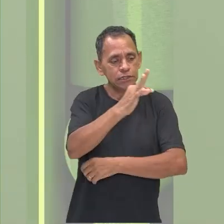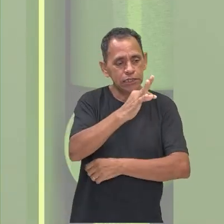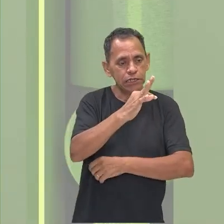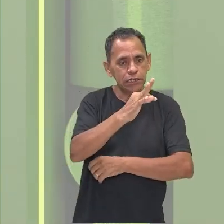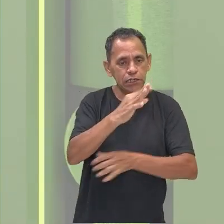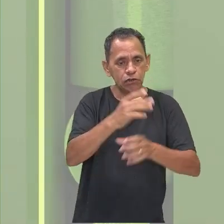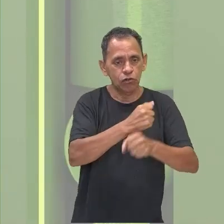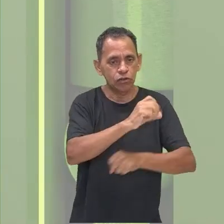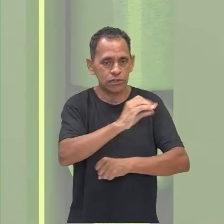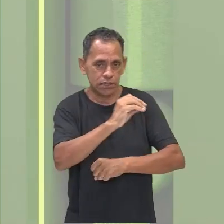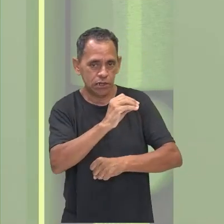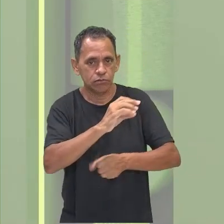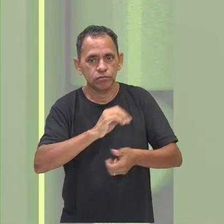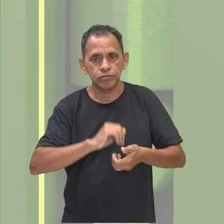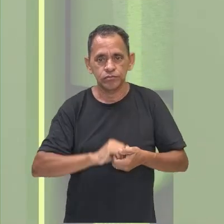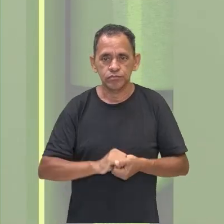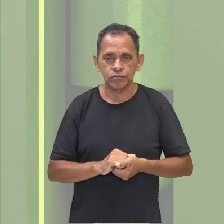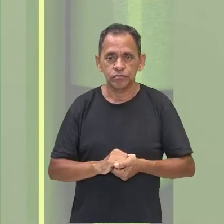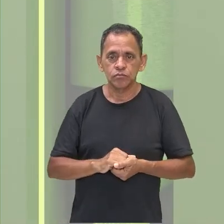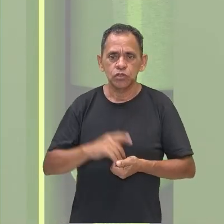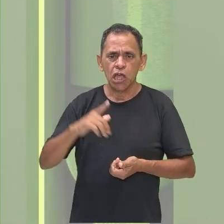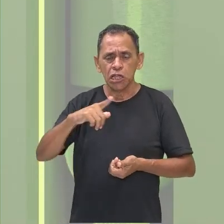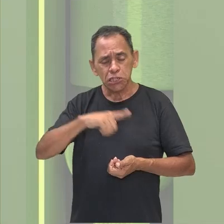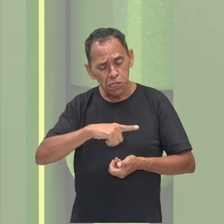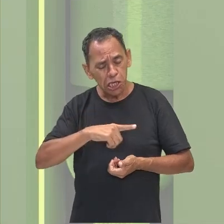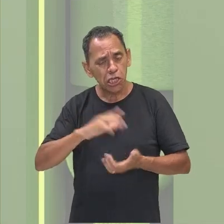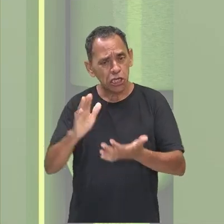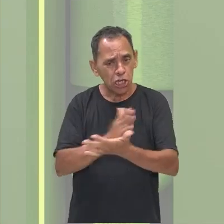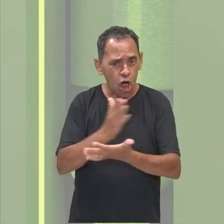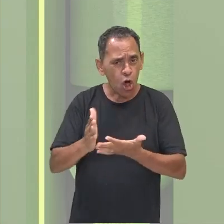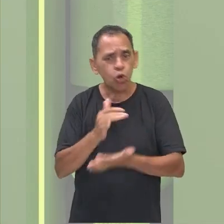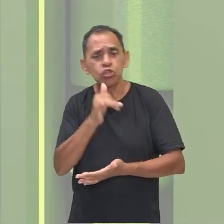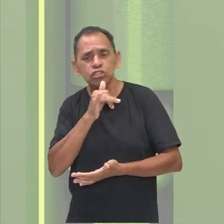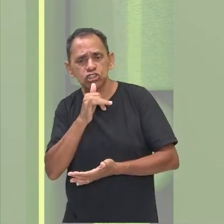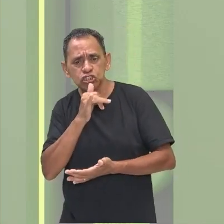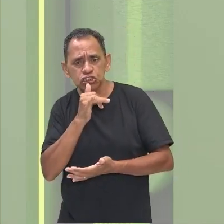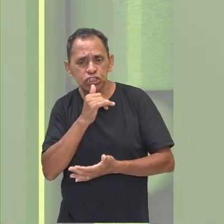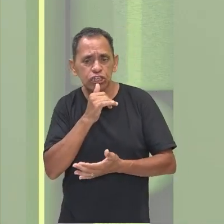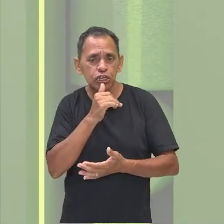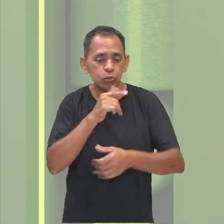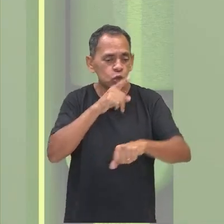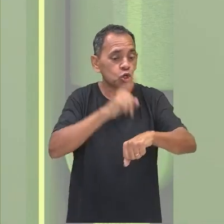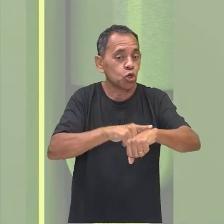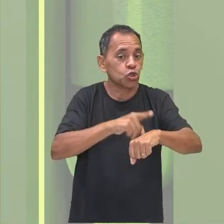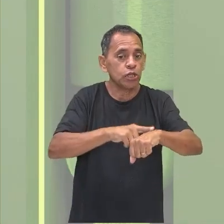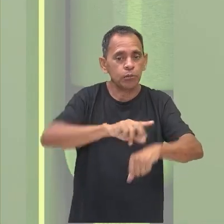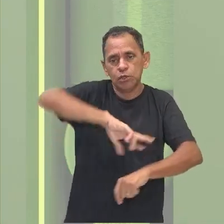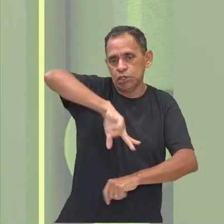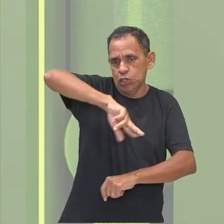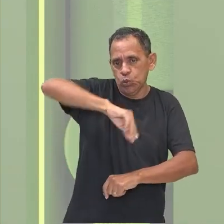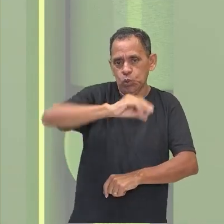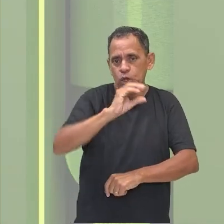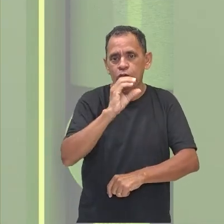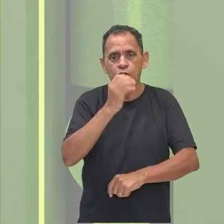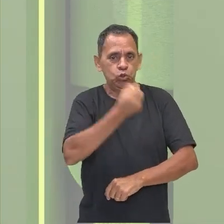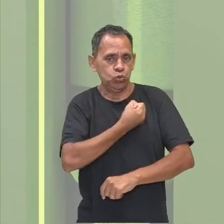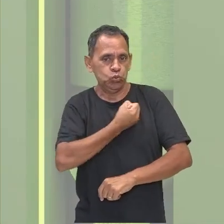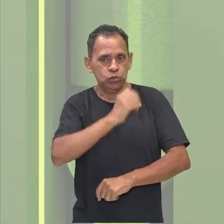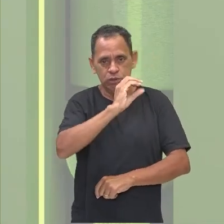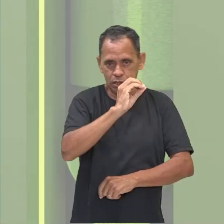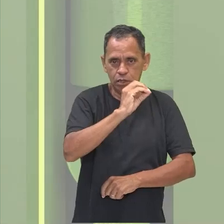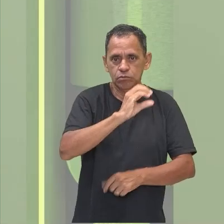situações em que o tempo Inicial Não é zero tá pessoal porque a gente é que escolhe onde a gente quer analisar o início e o fim do movimento tá